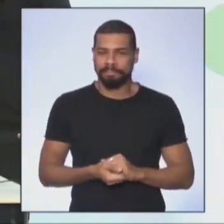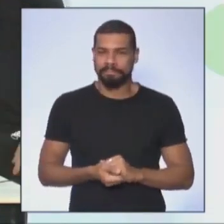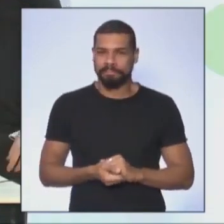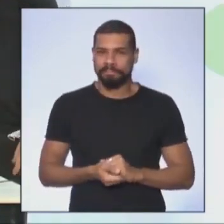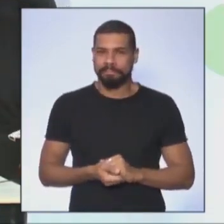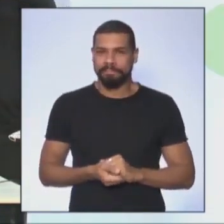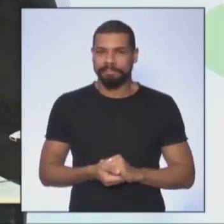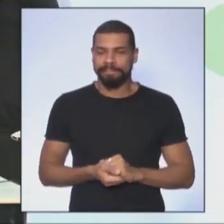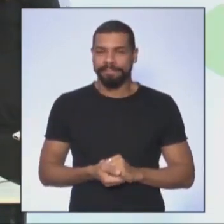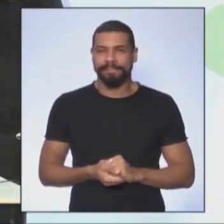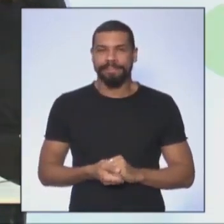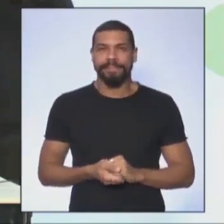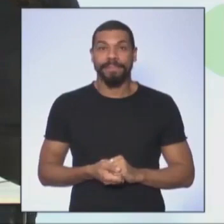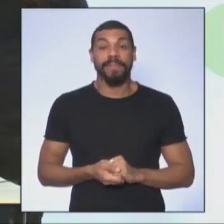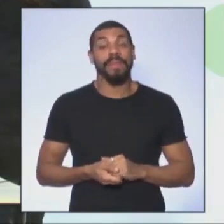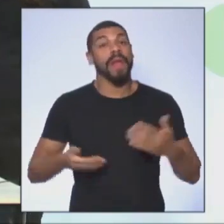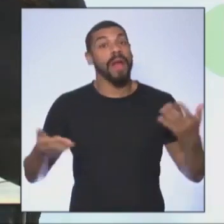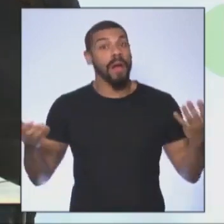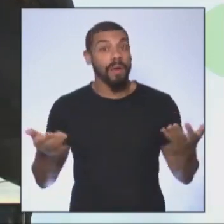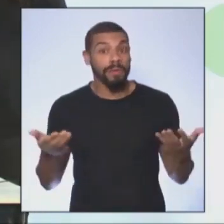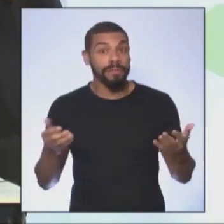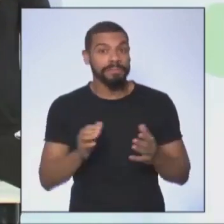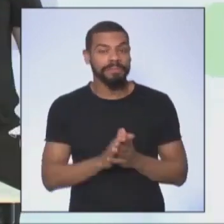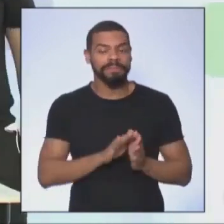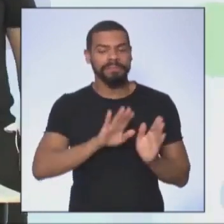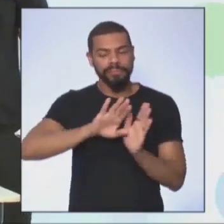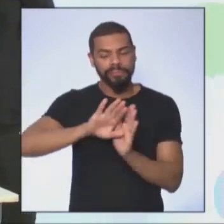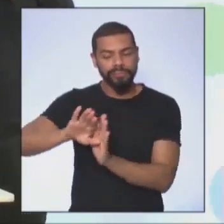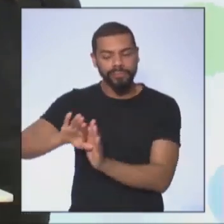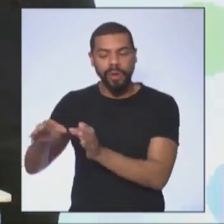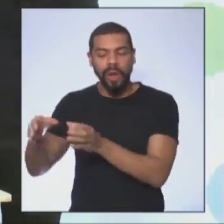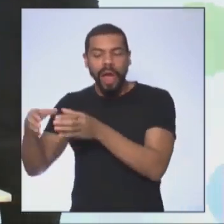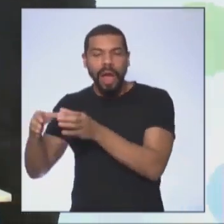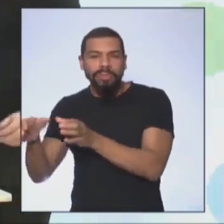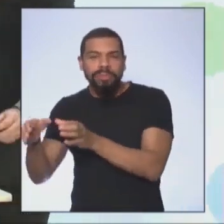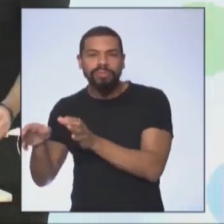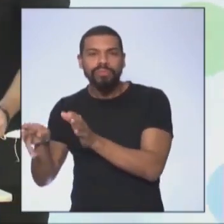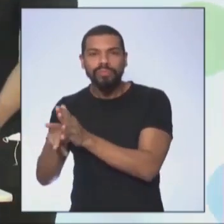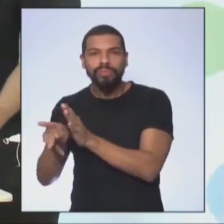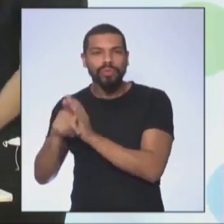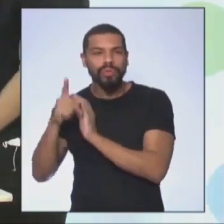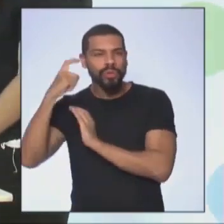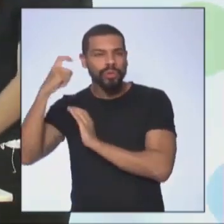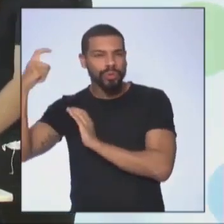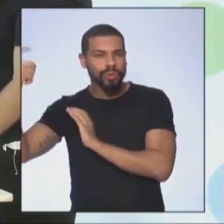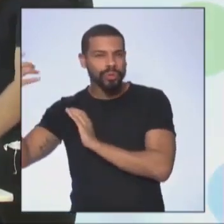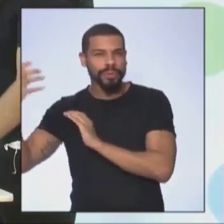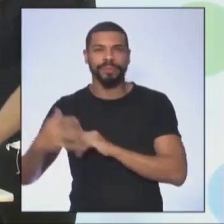Muito bem, agora vamos deixar as caixinhas um pouco de lado e a gente vai falar sobre